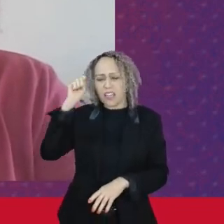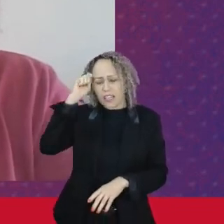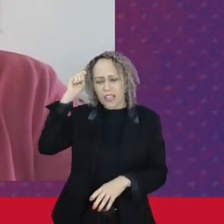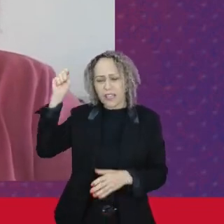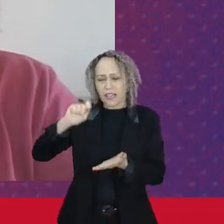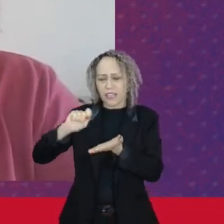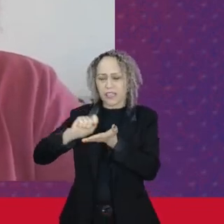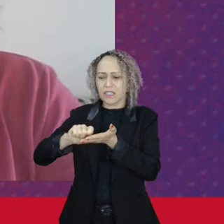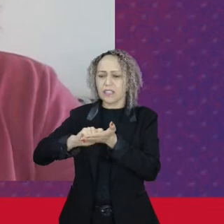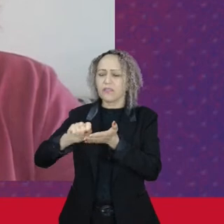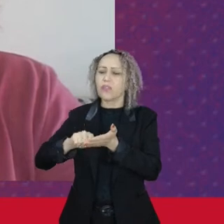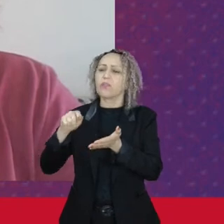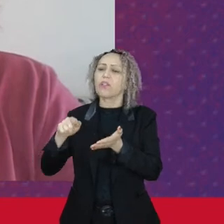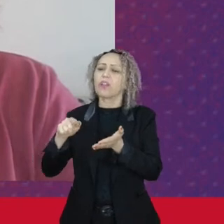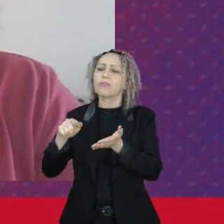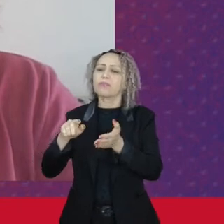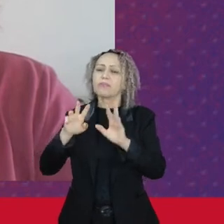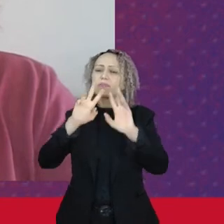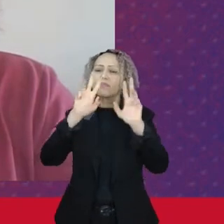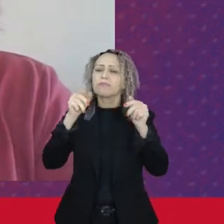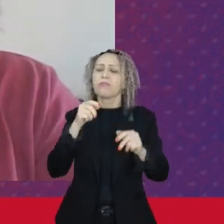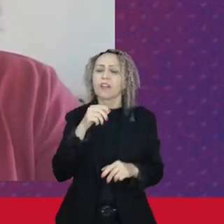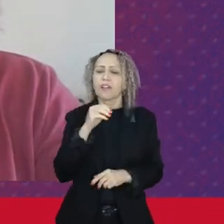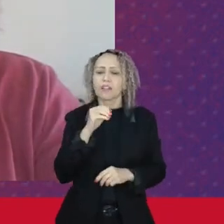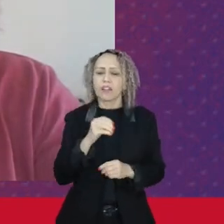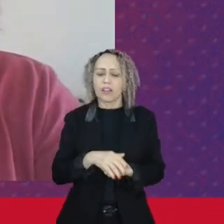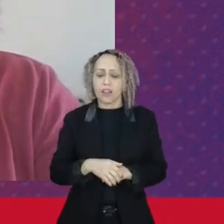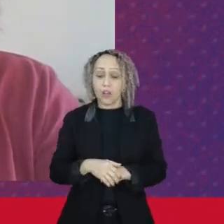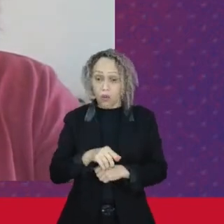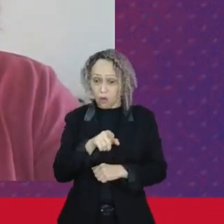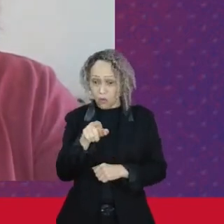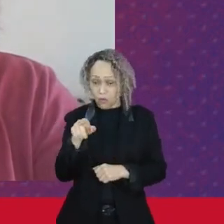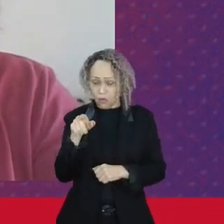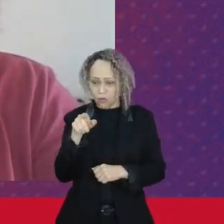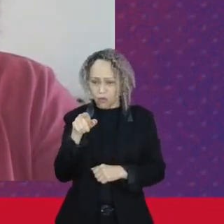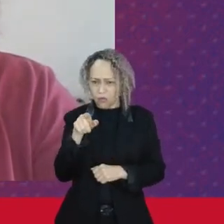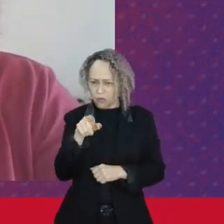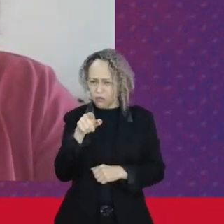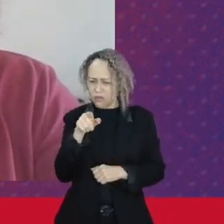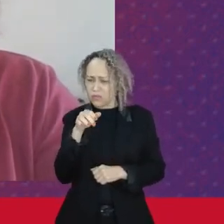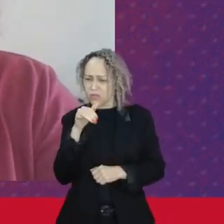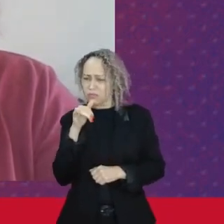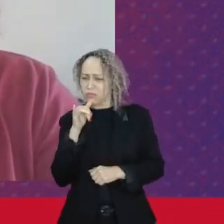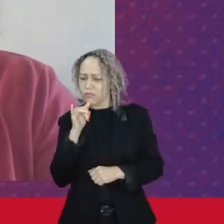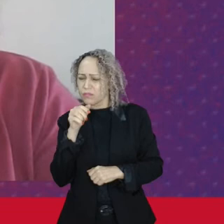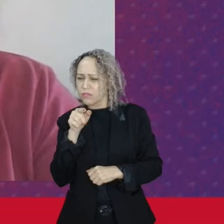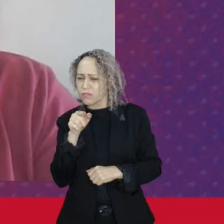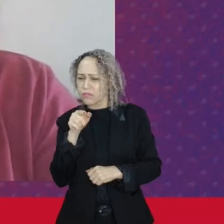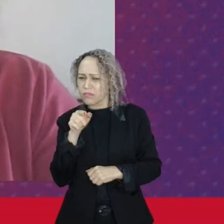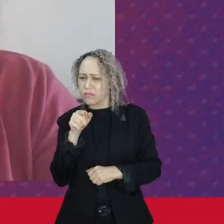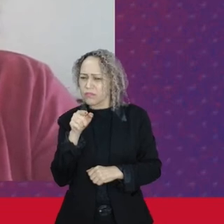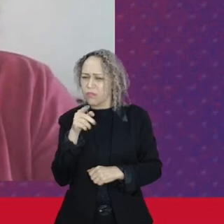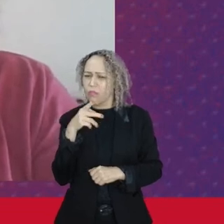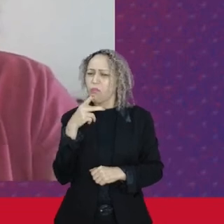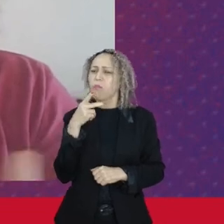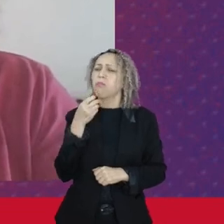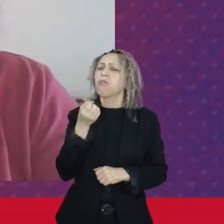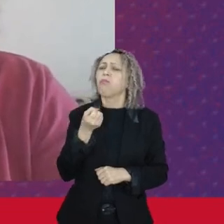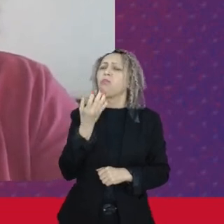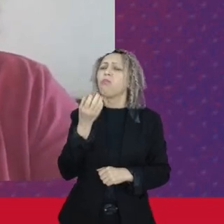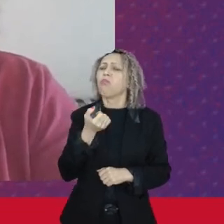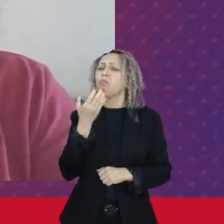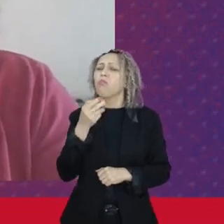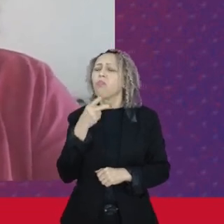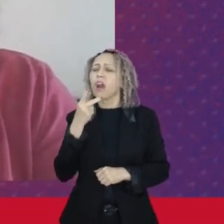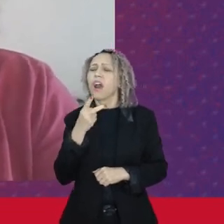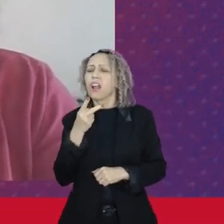de dizer o seguinte: olha, você, quando fala de gênero, também tem